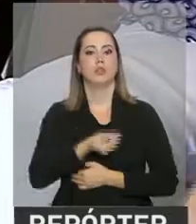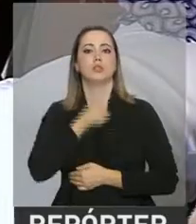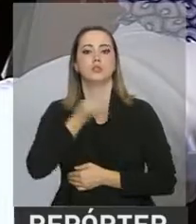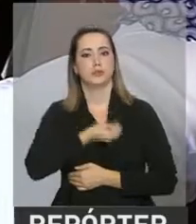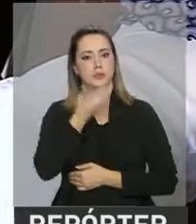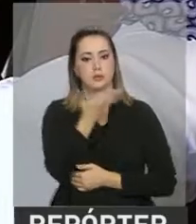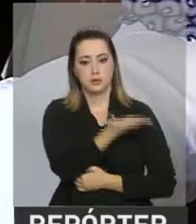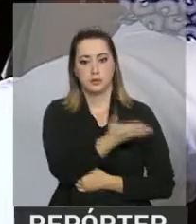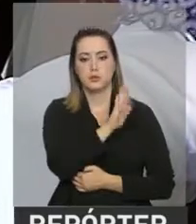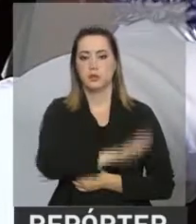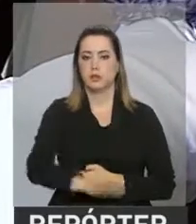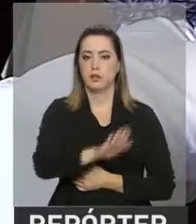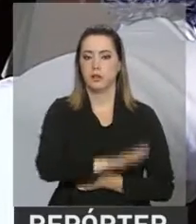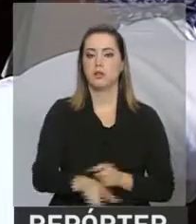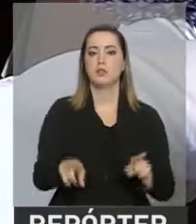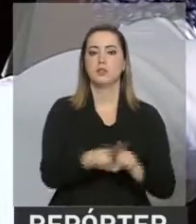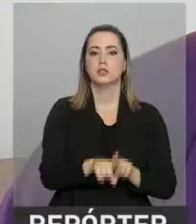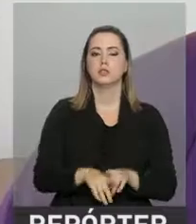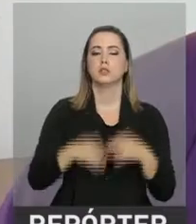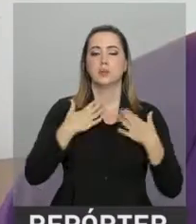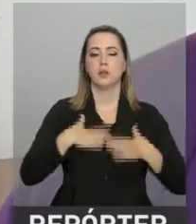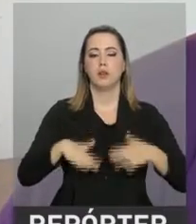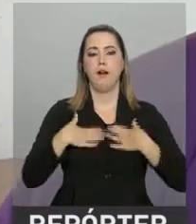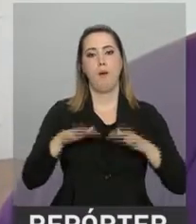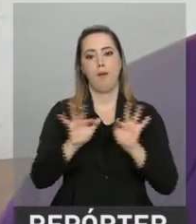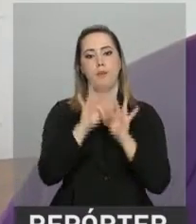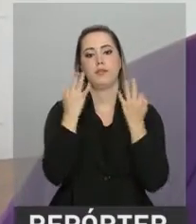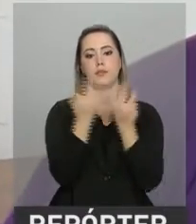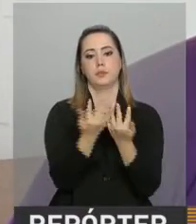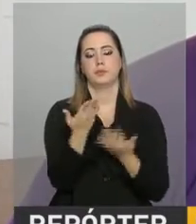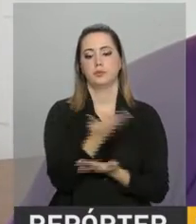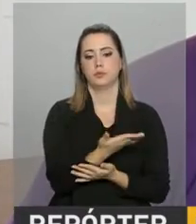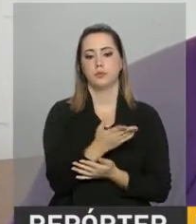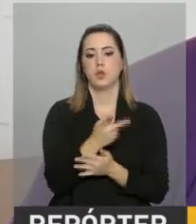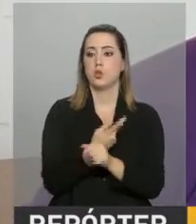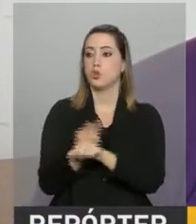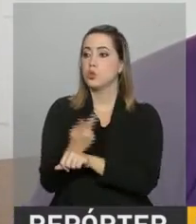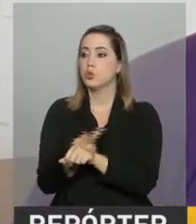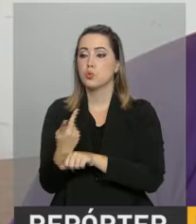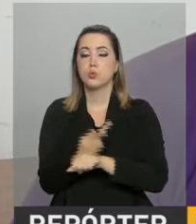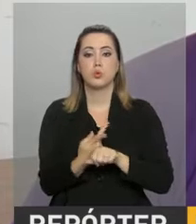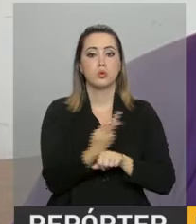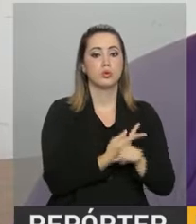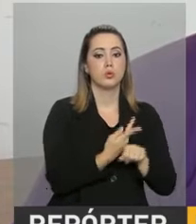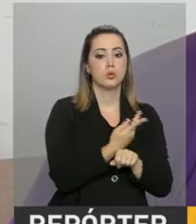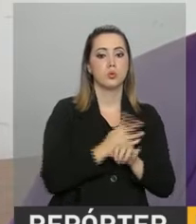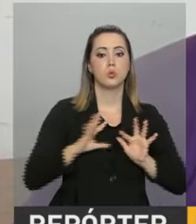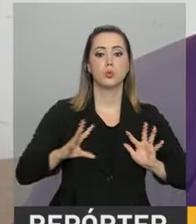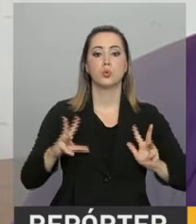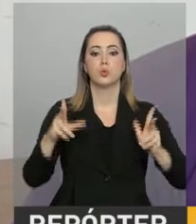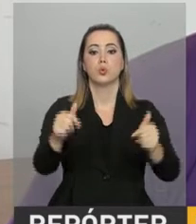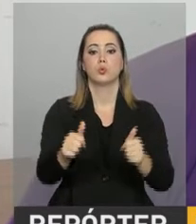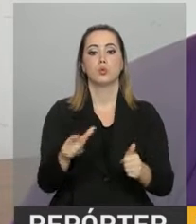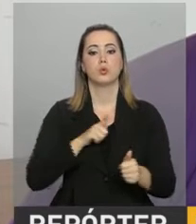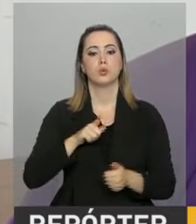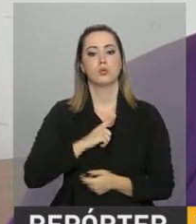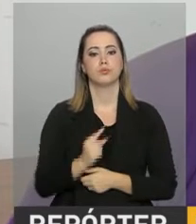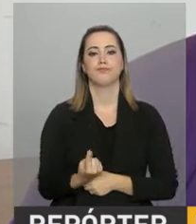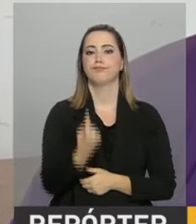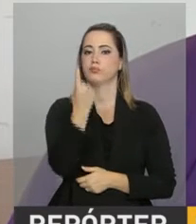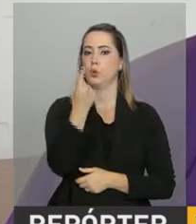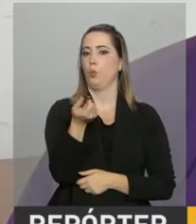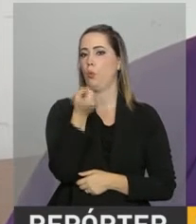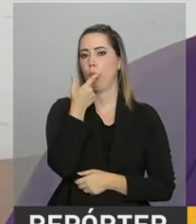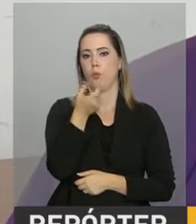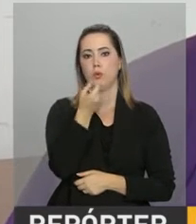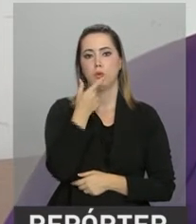para a Sofia e alívio para a família. A gente buscou tudo que existia, né? E o canabidiol foi uma nova